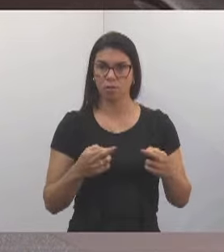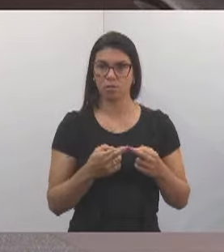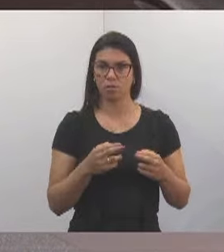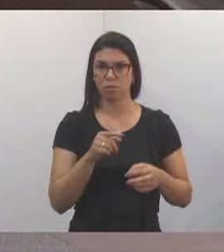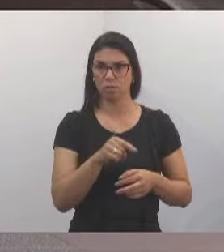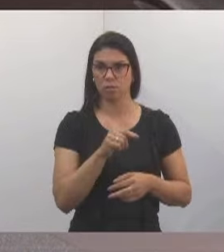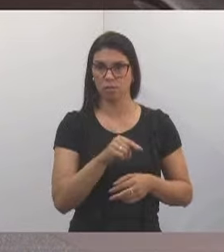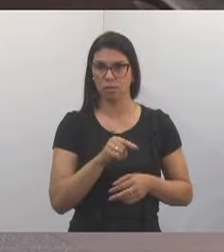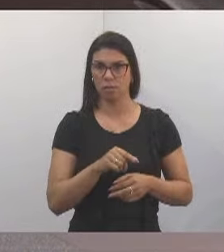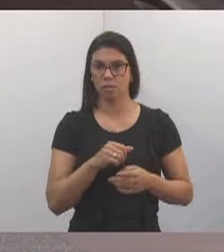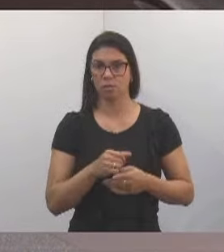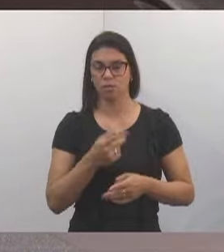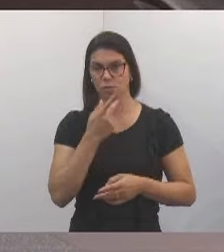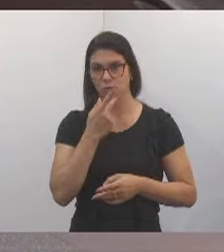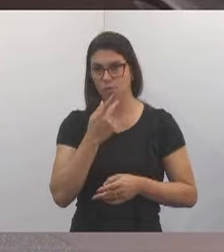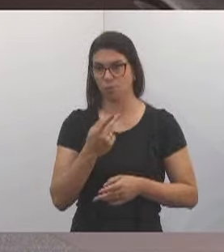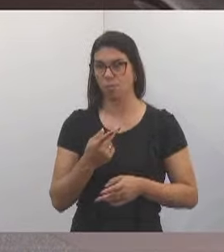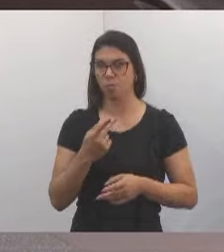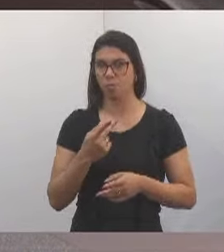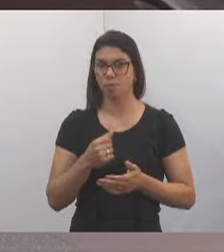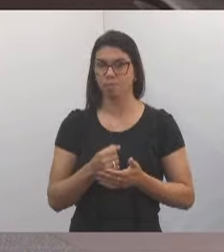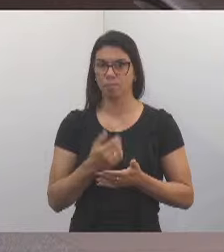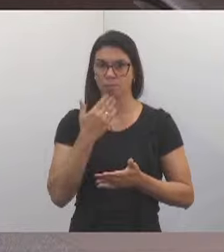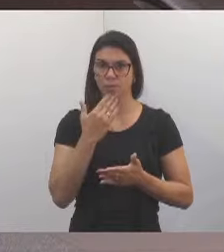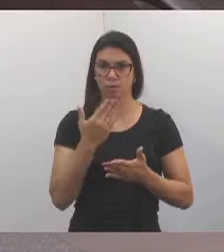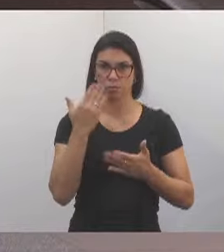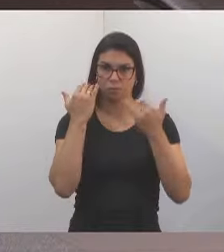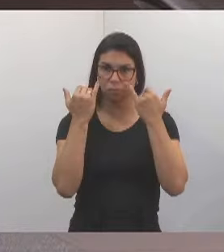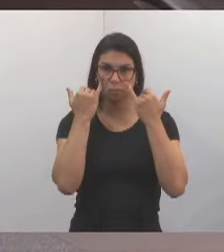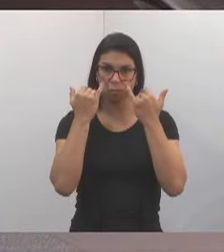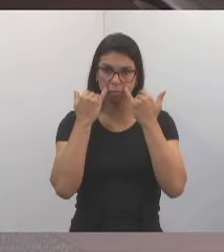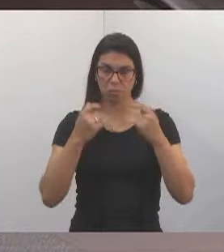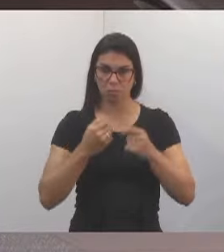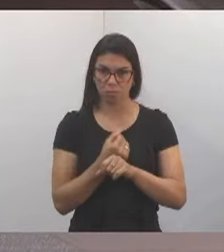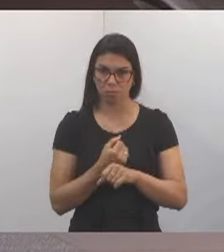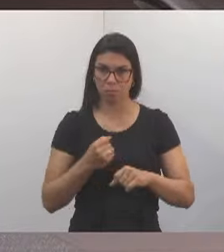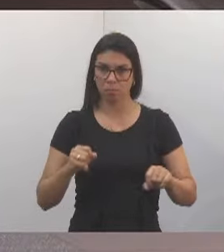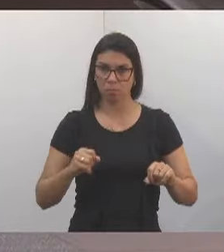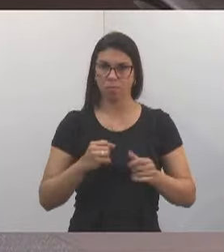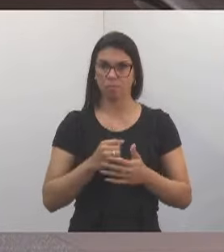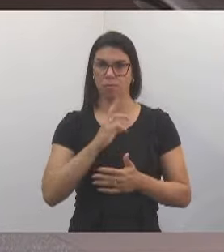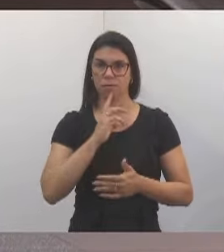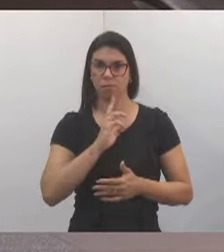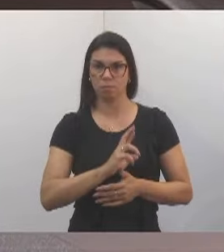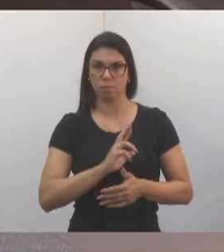nobre vereador no pedido de informação, e que impossibilita a resposta da pergunta